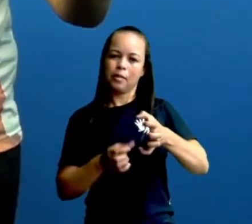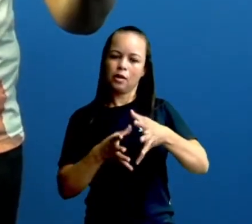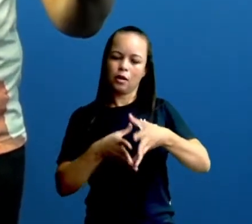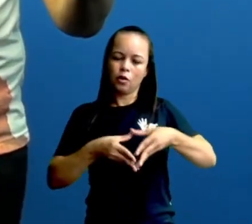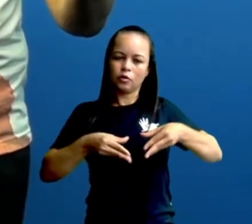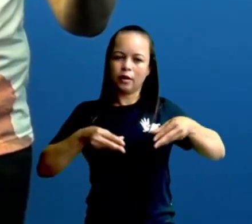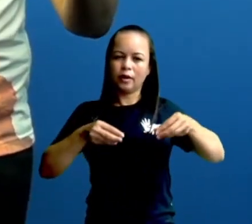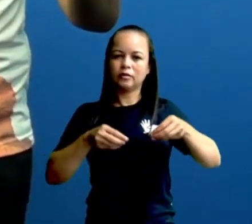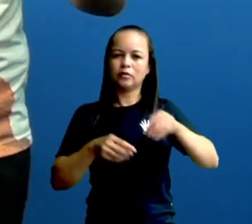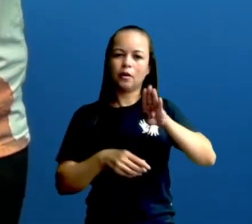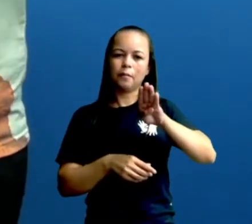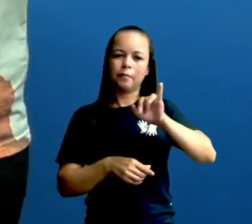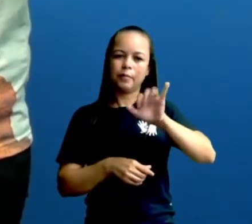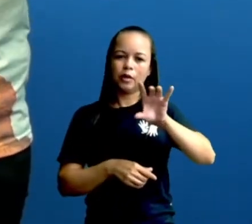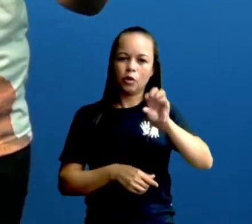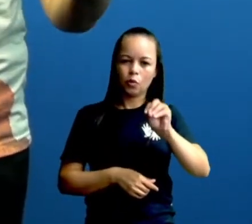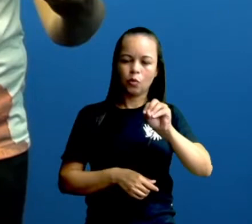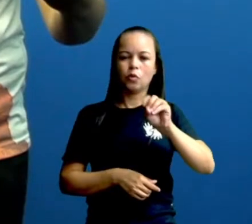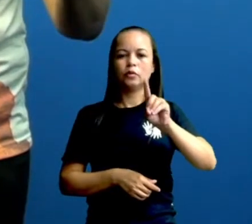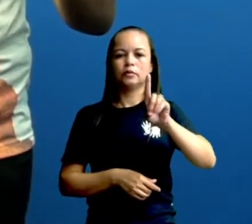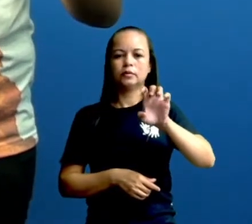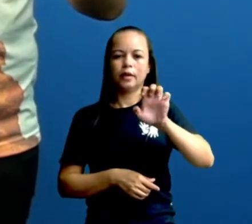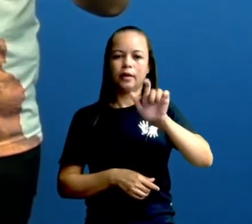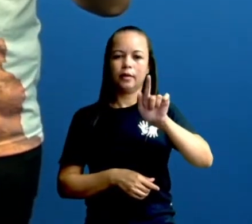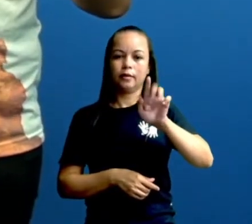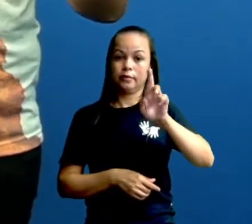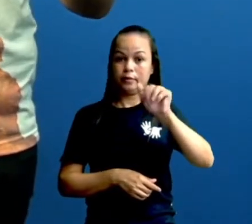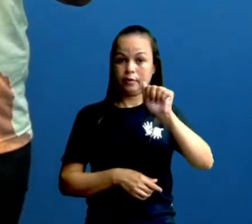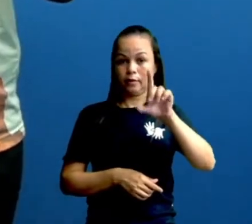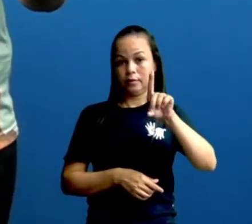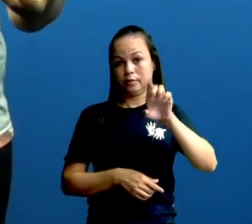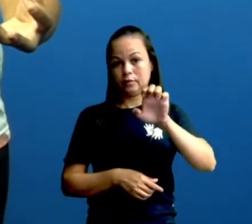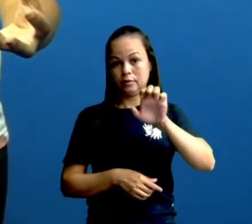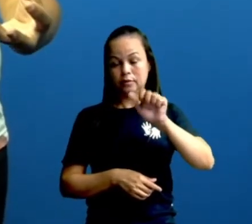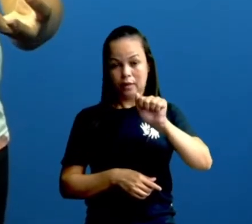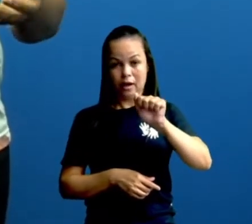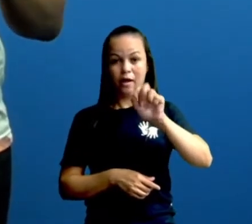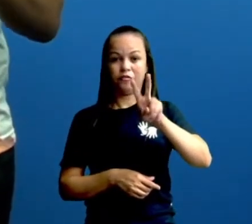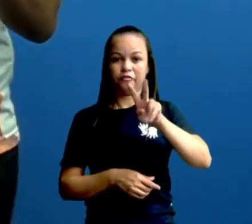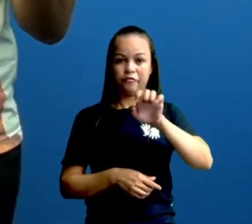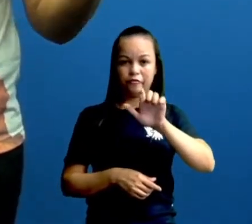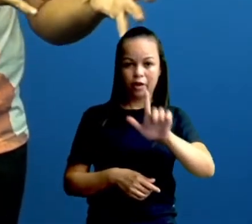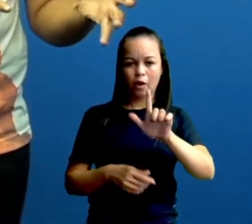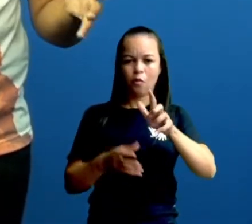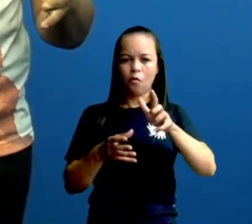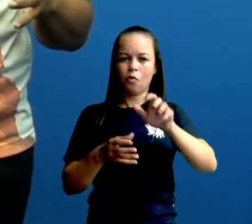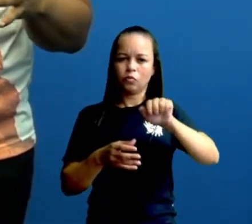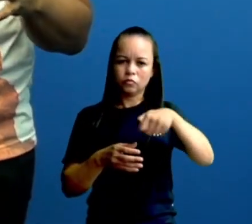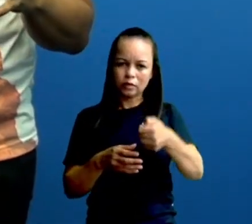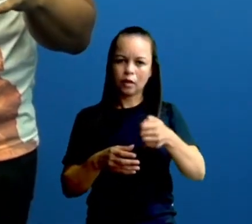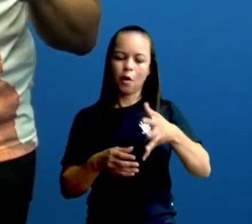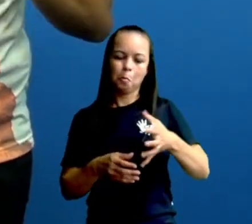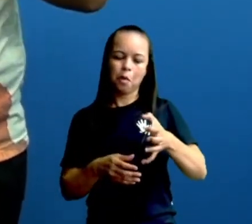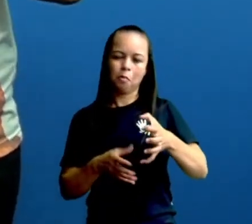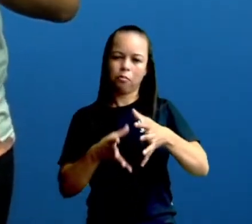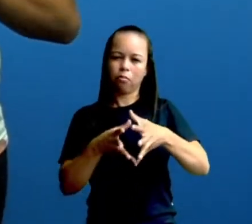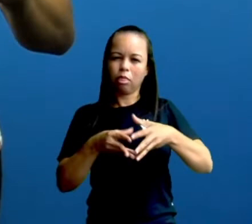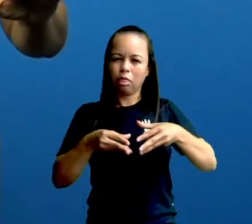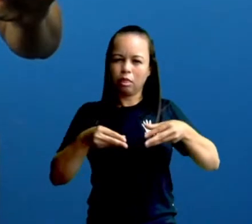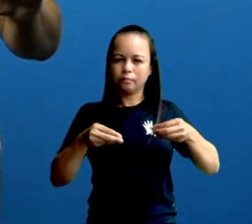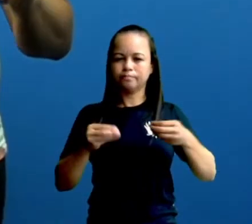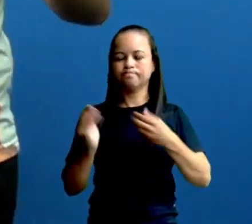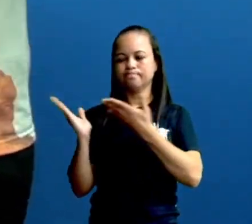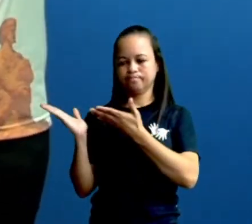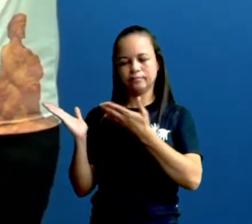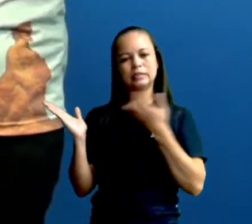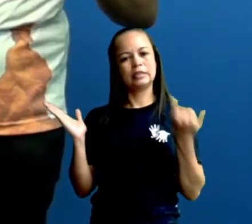Plástico biodegradável e sustentabilidade, gerenciamento mais saudável do plástico tem tudo